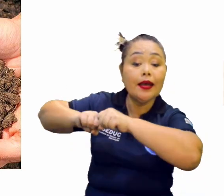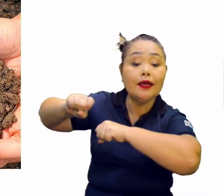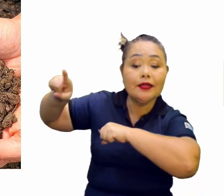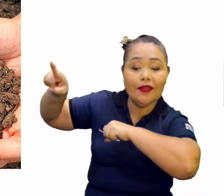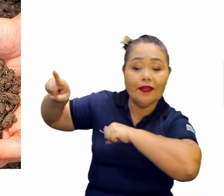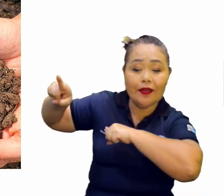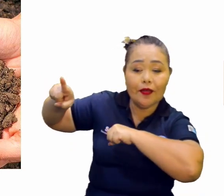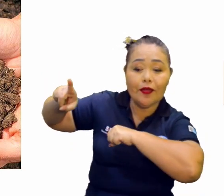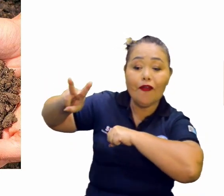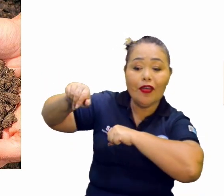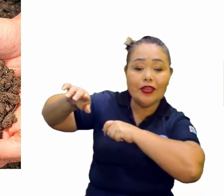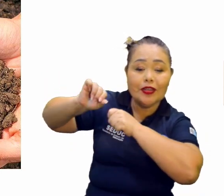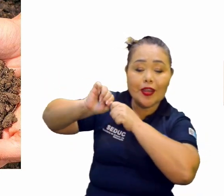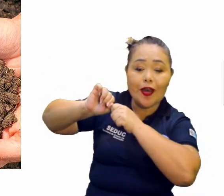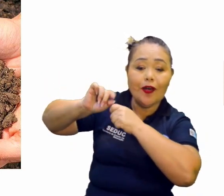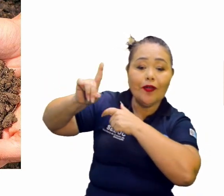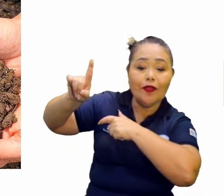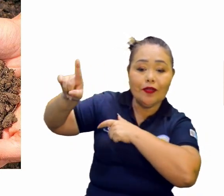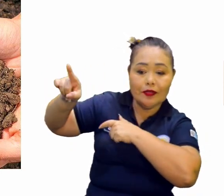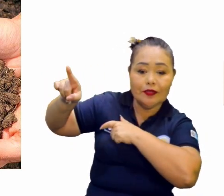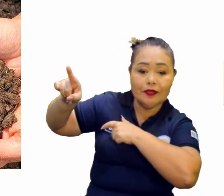vegetal e